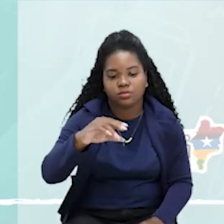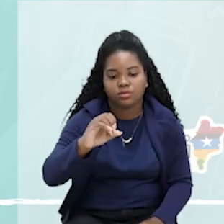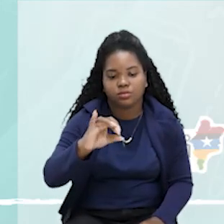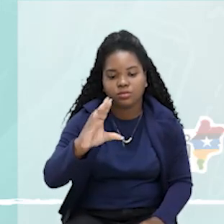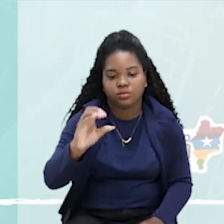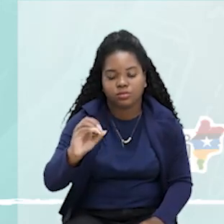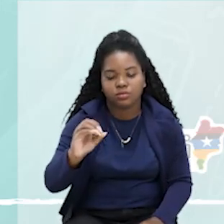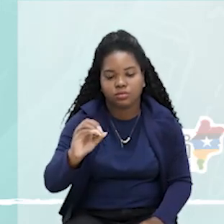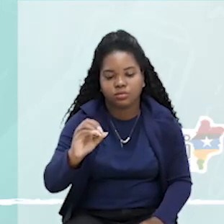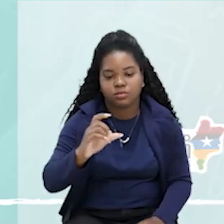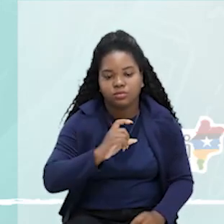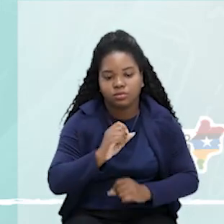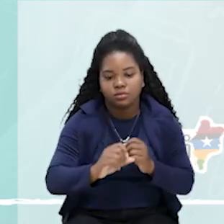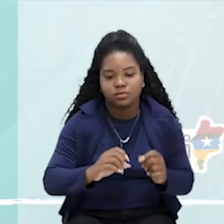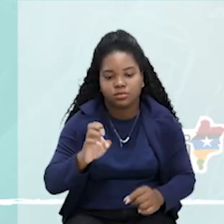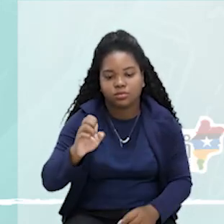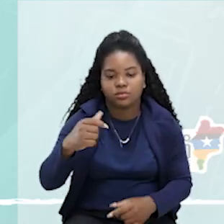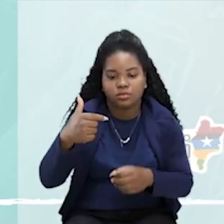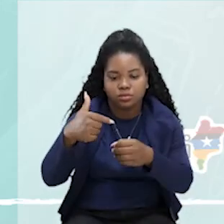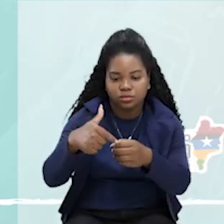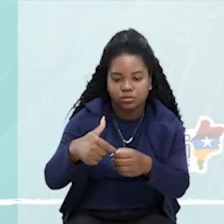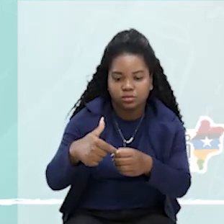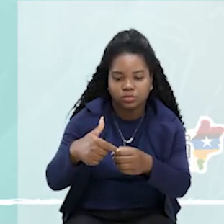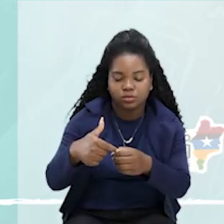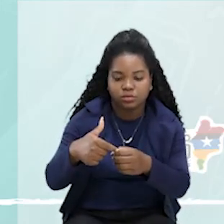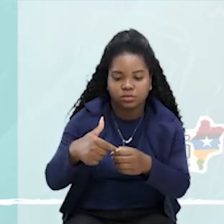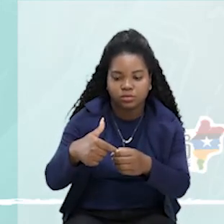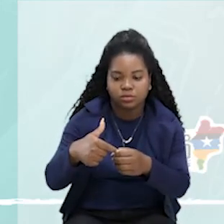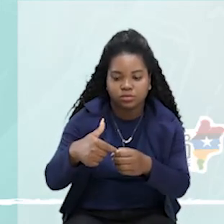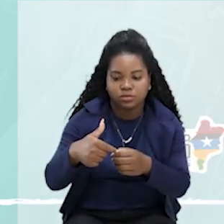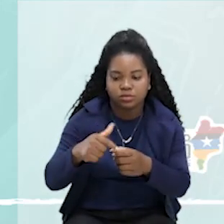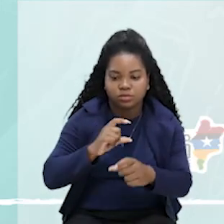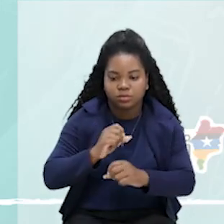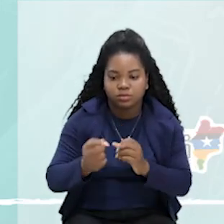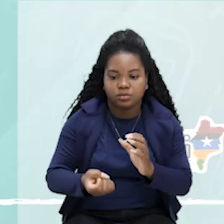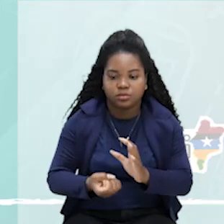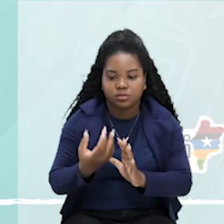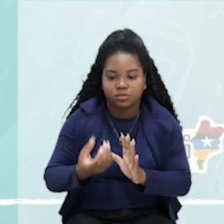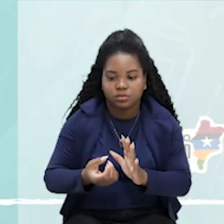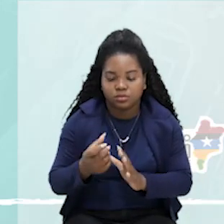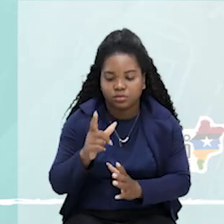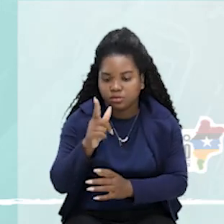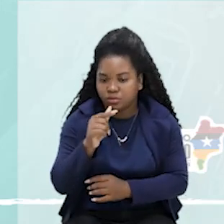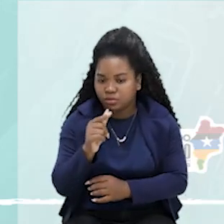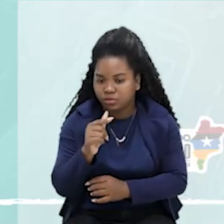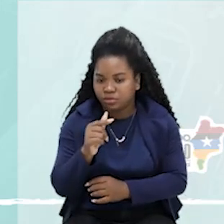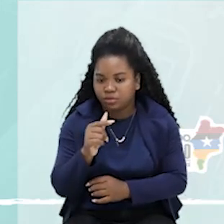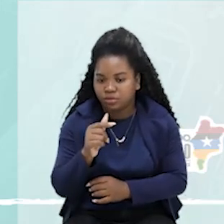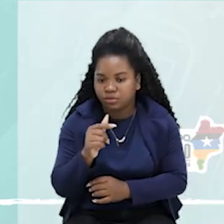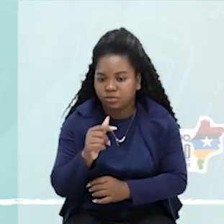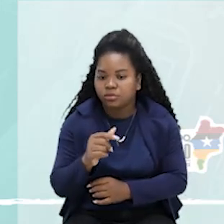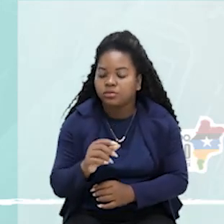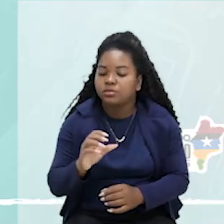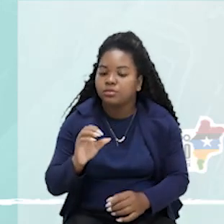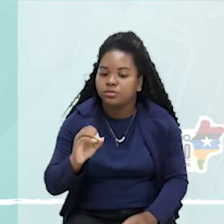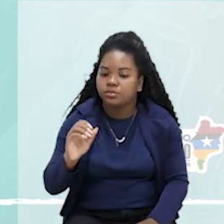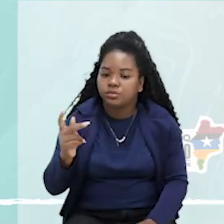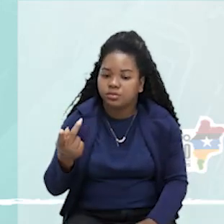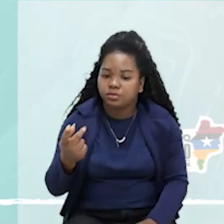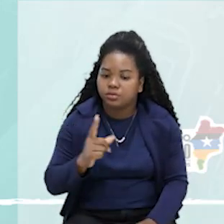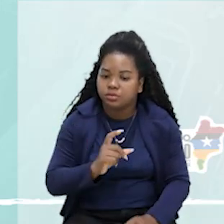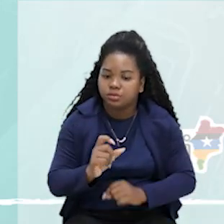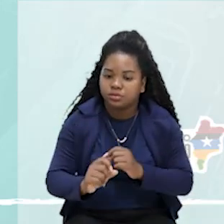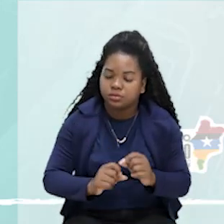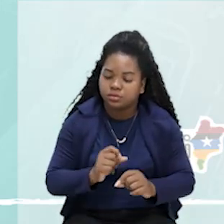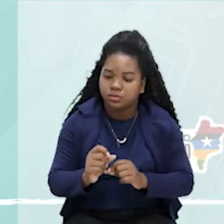com o etanol certo vai ter ali a produção da água e no lugar desse grupo h vai entrar